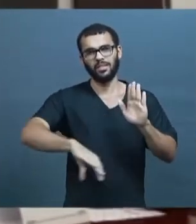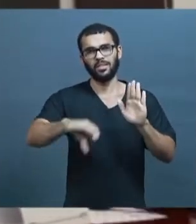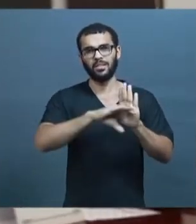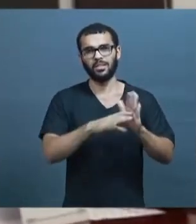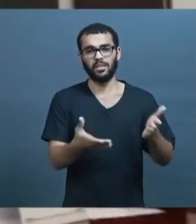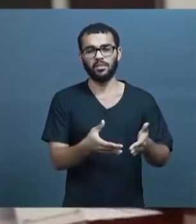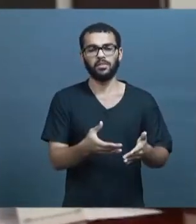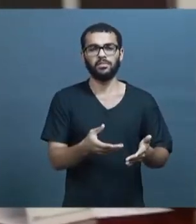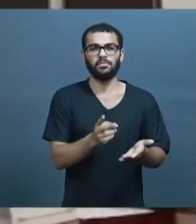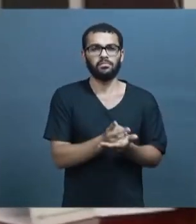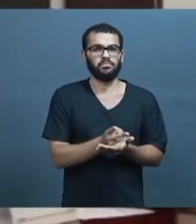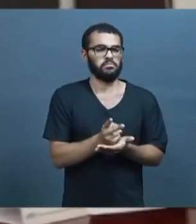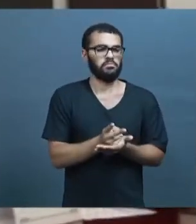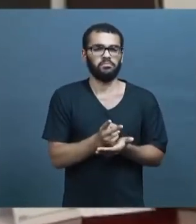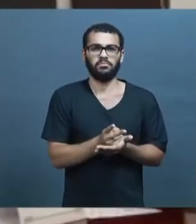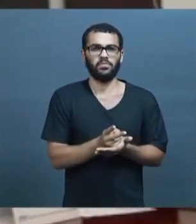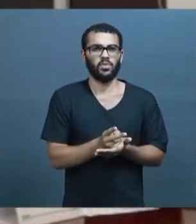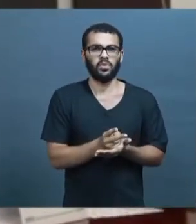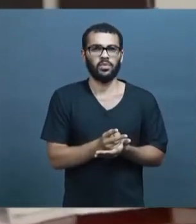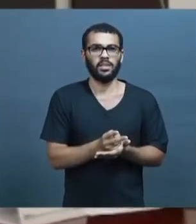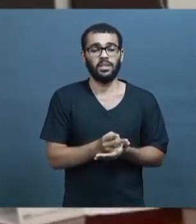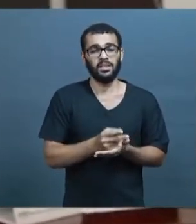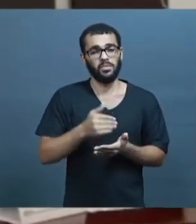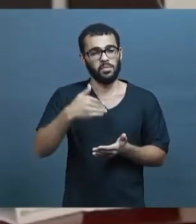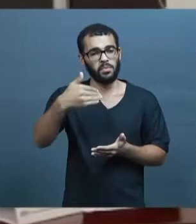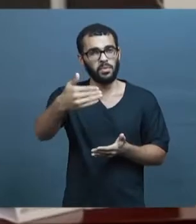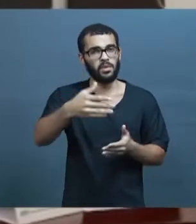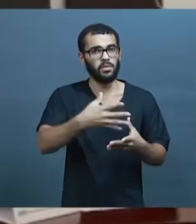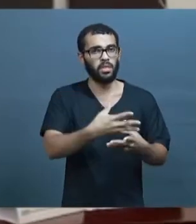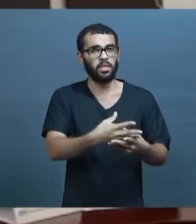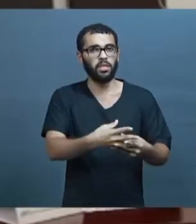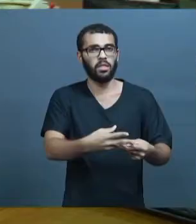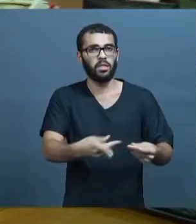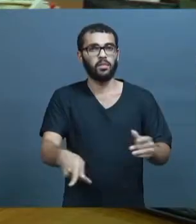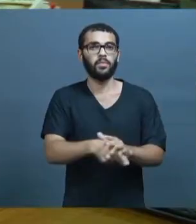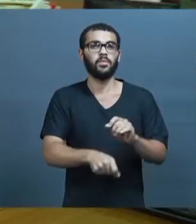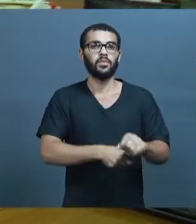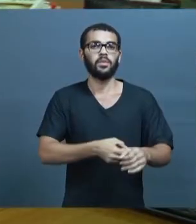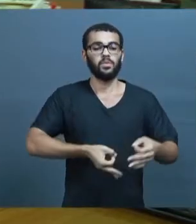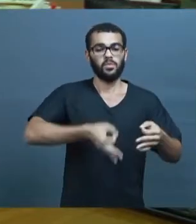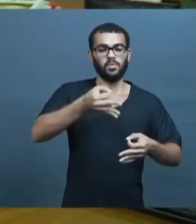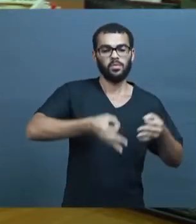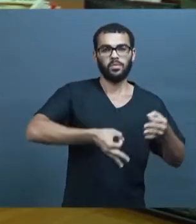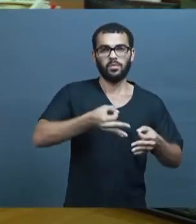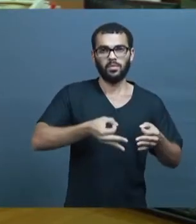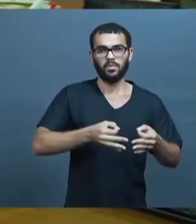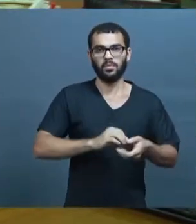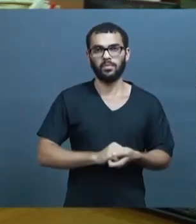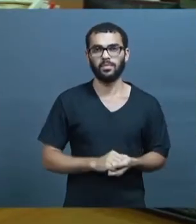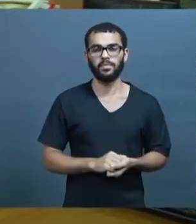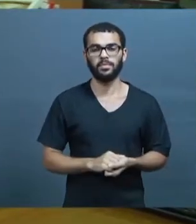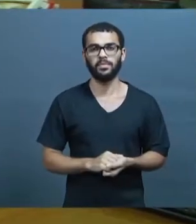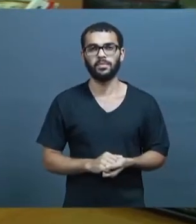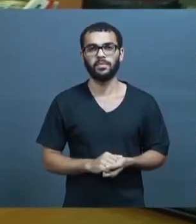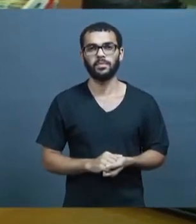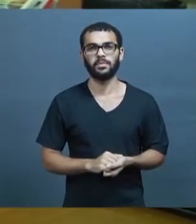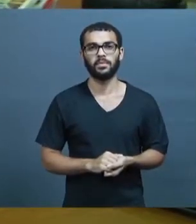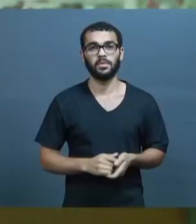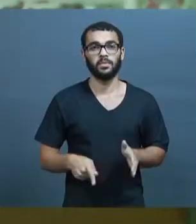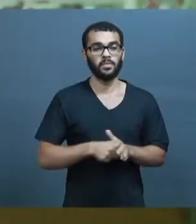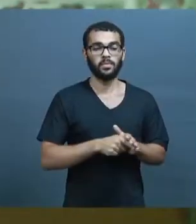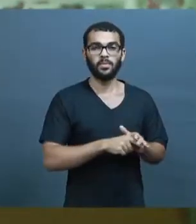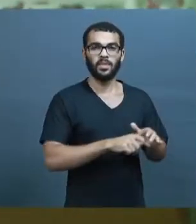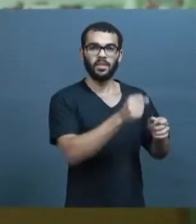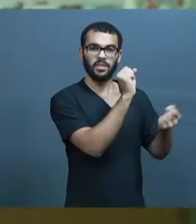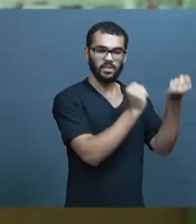estável e com tendência a desaparecer com o tempo. São dados do Tribunal de Contas da União. Já a Federação das Indústrias do Estado de Minas